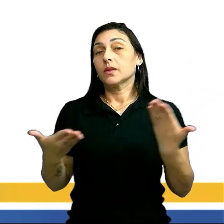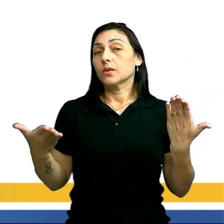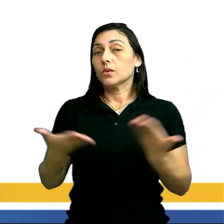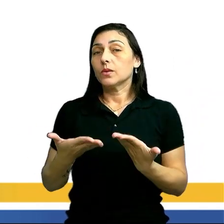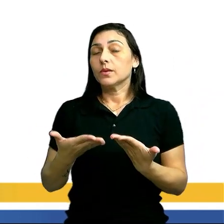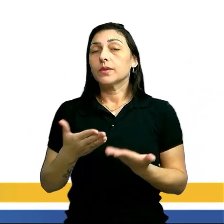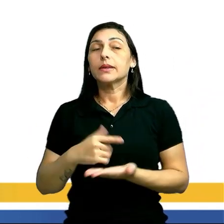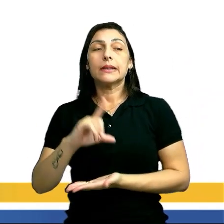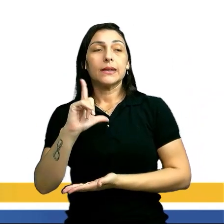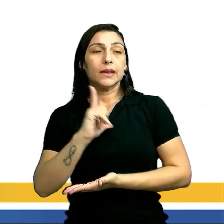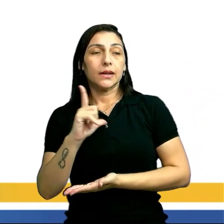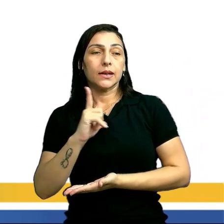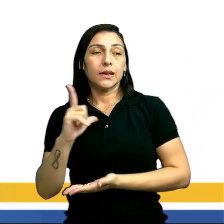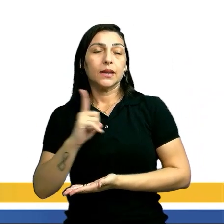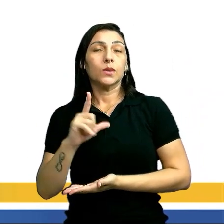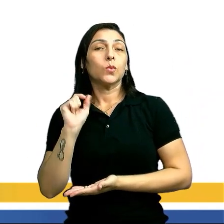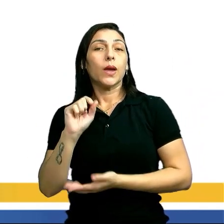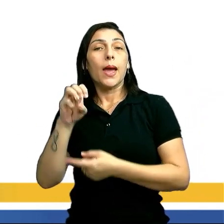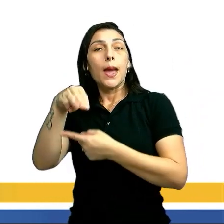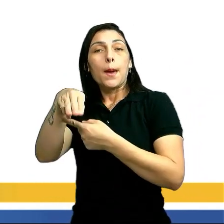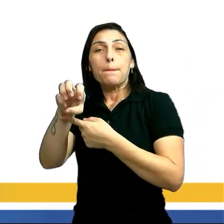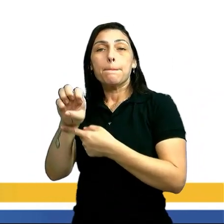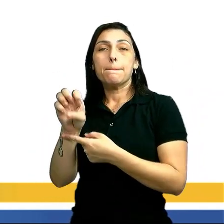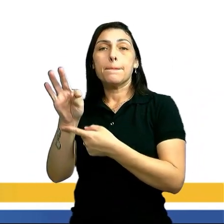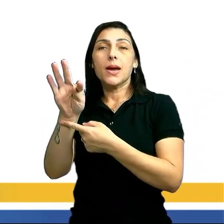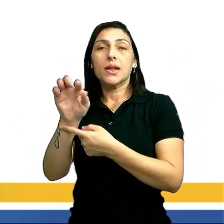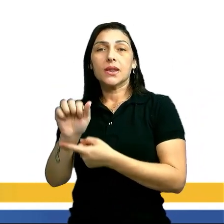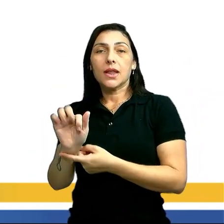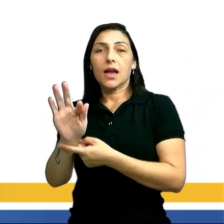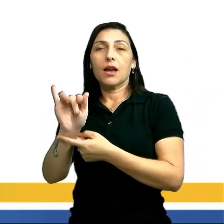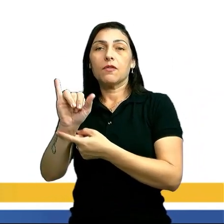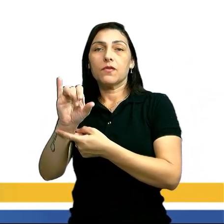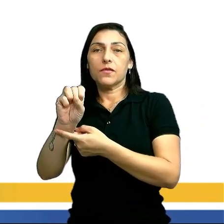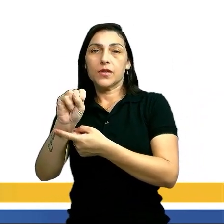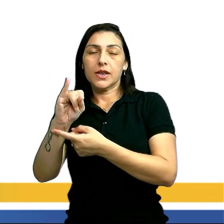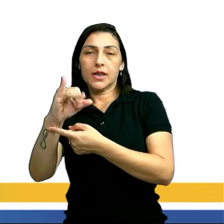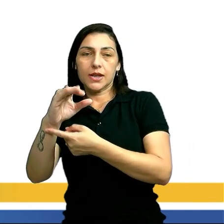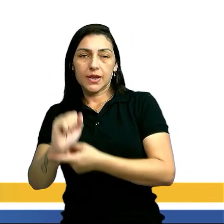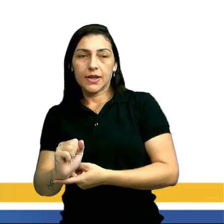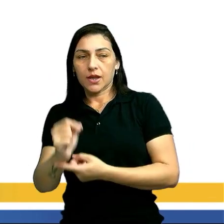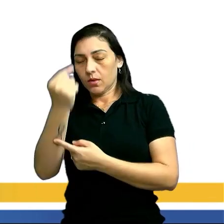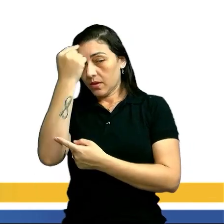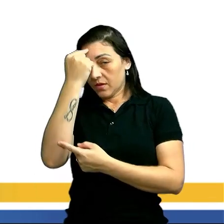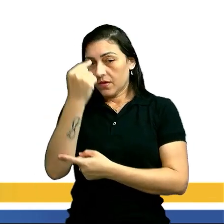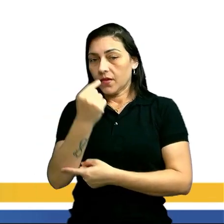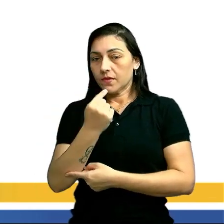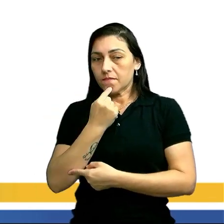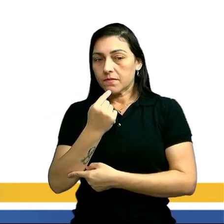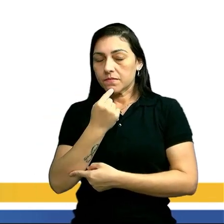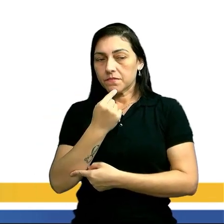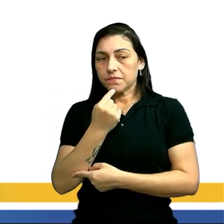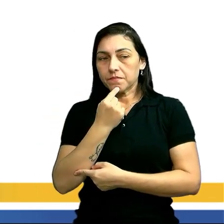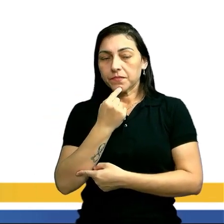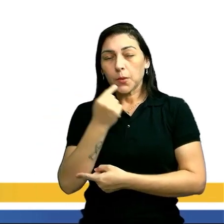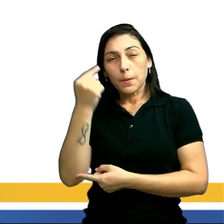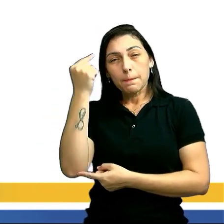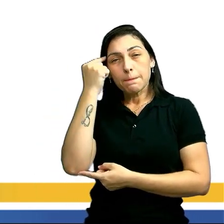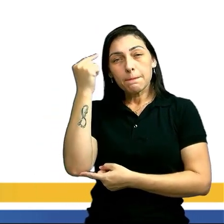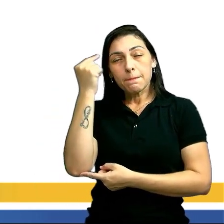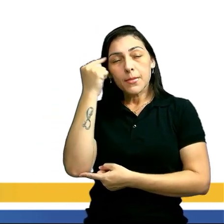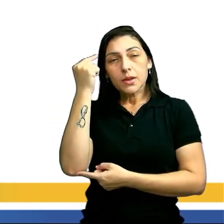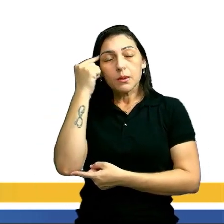Agora, temos ainda o seguinte. Aqui nós temos um retrato do